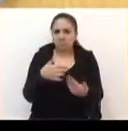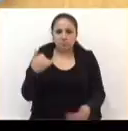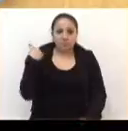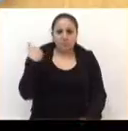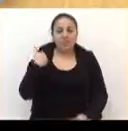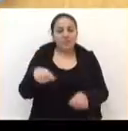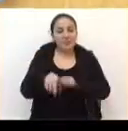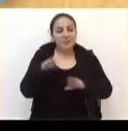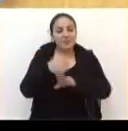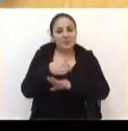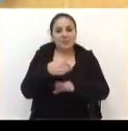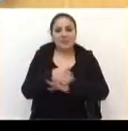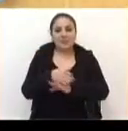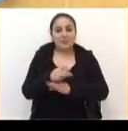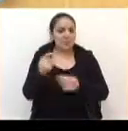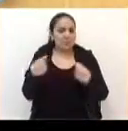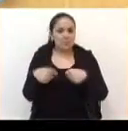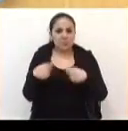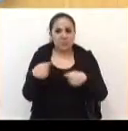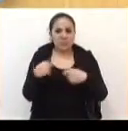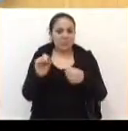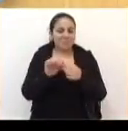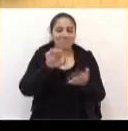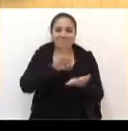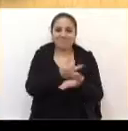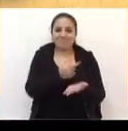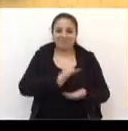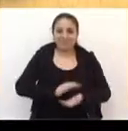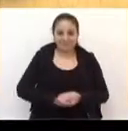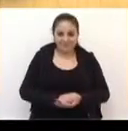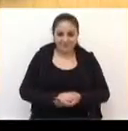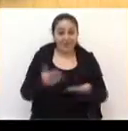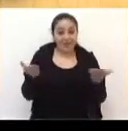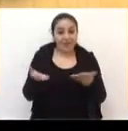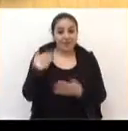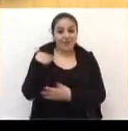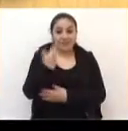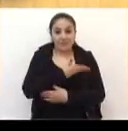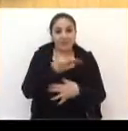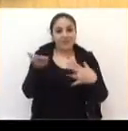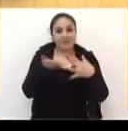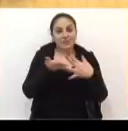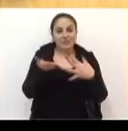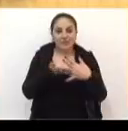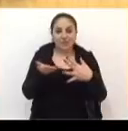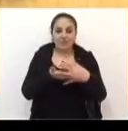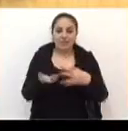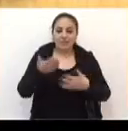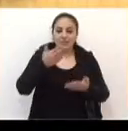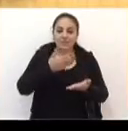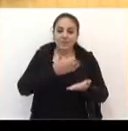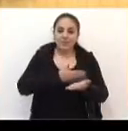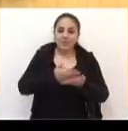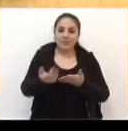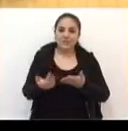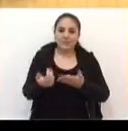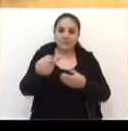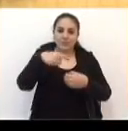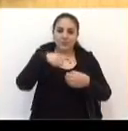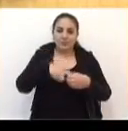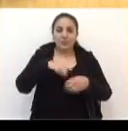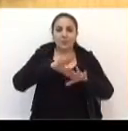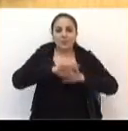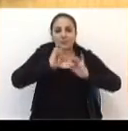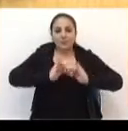para participar não é preciso fazer inscrição. E agora nós vamos para o intervalo e em seguida retornamos com